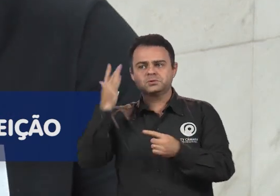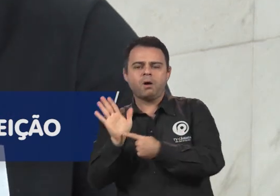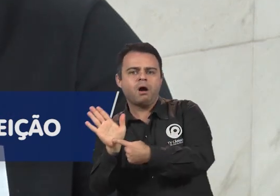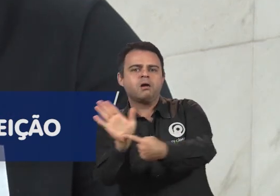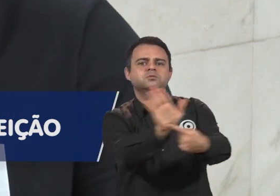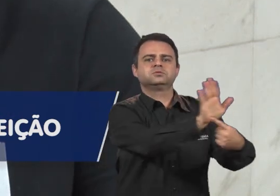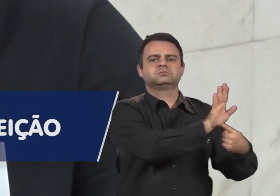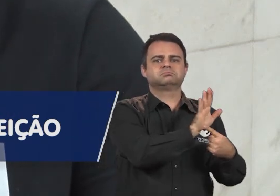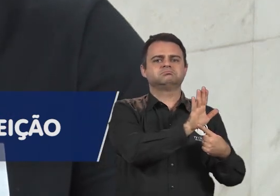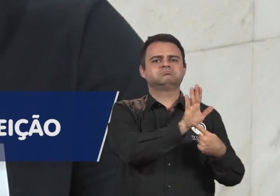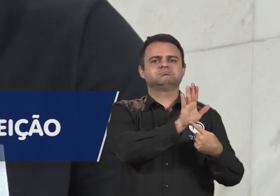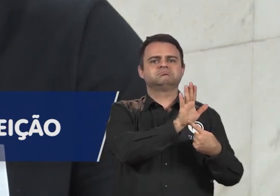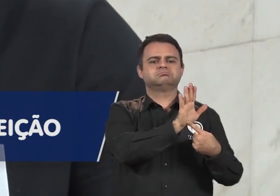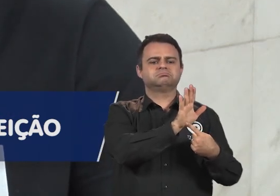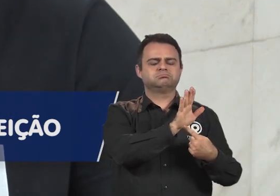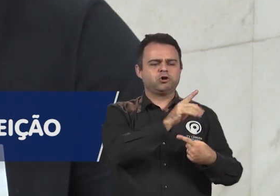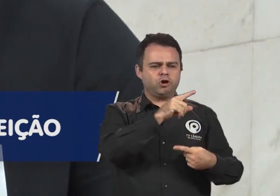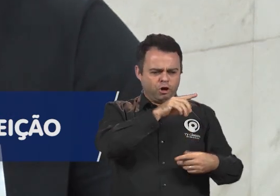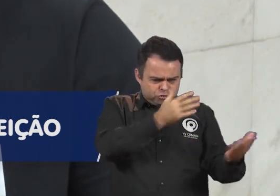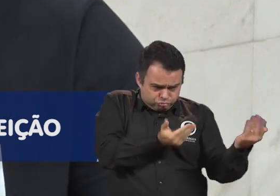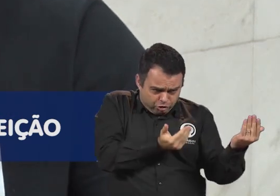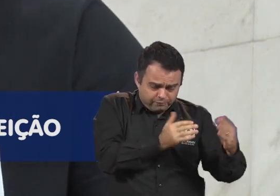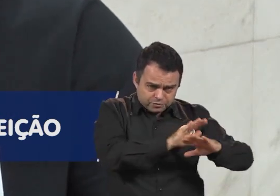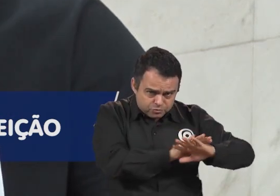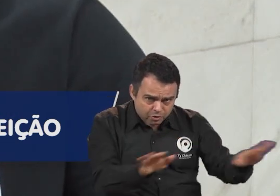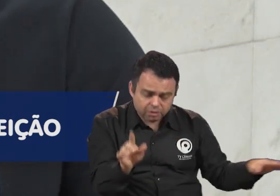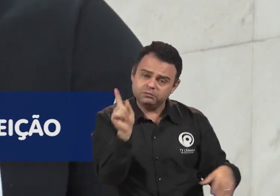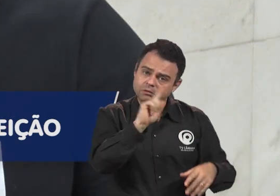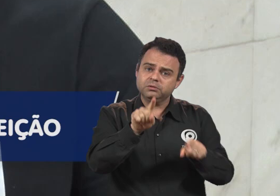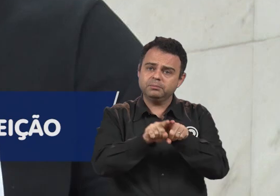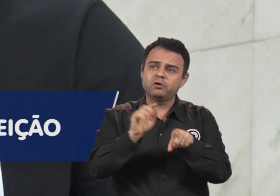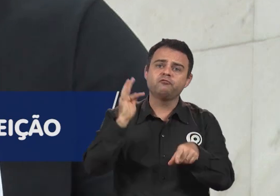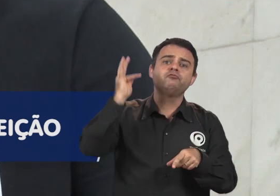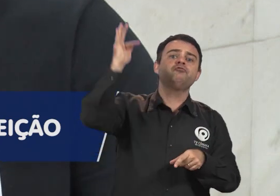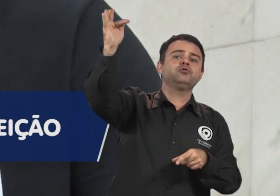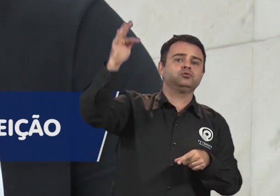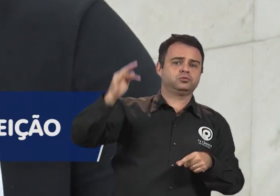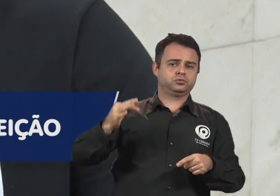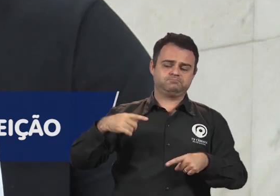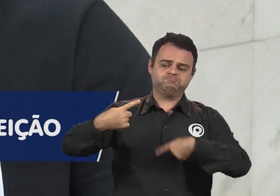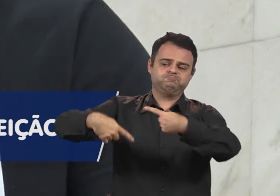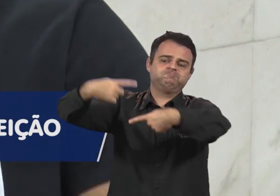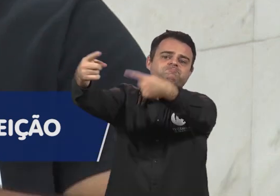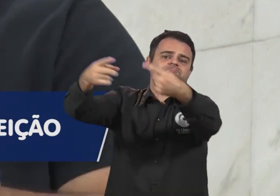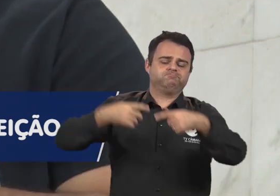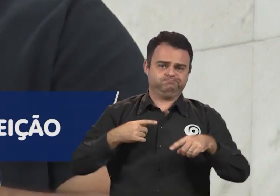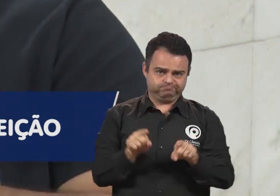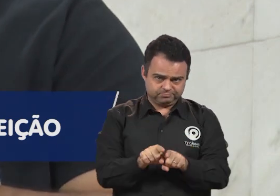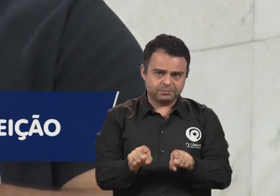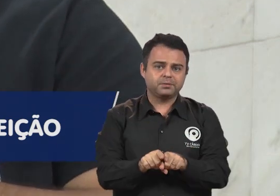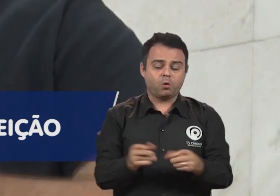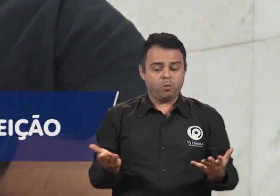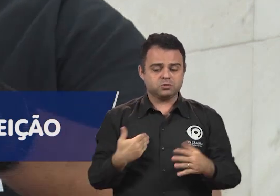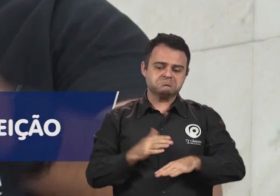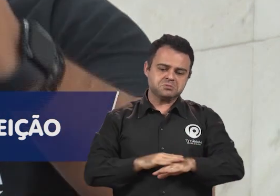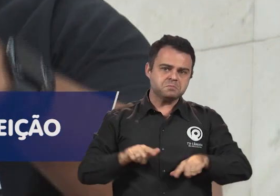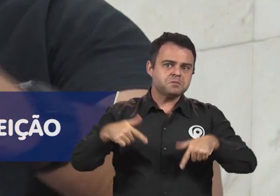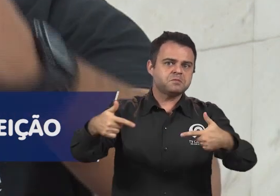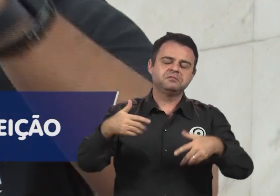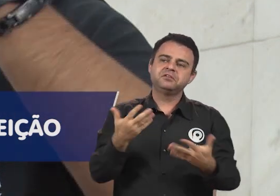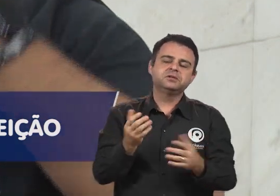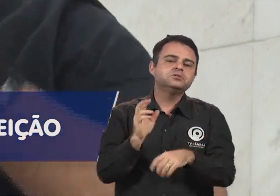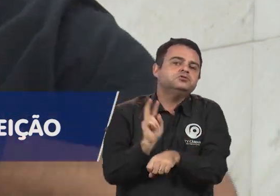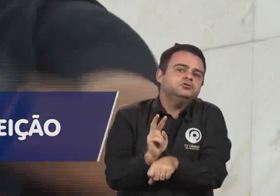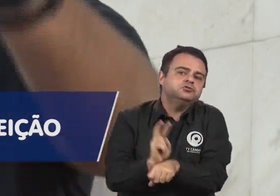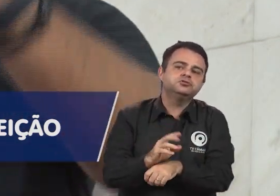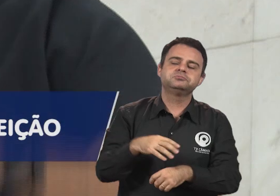nossa geração, mas a nossa geração e a geração futura. Então, a gente faz coisas aqui que impactam 10, 20, 30